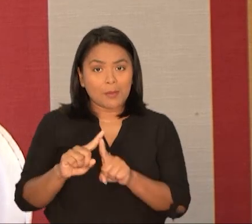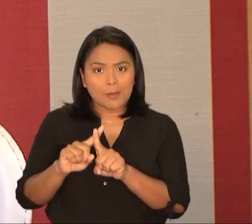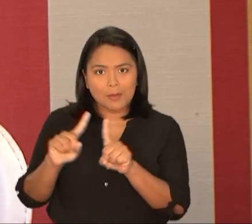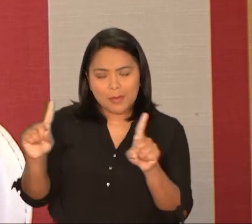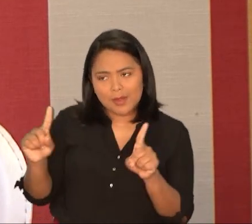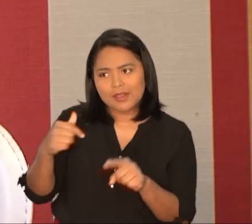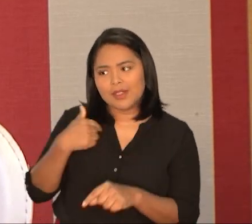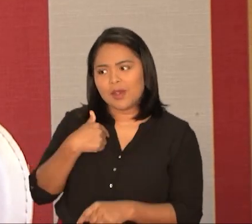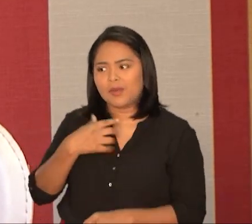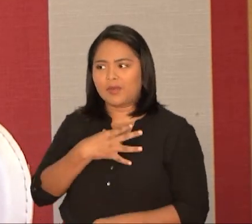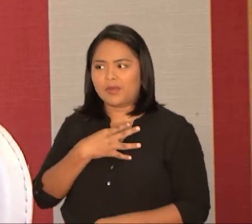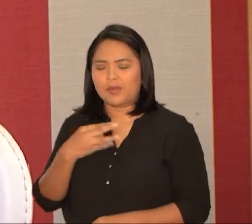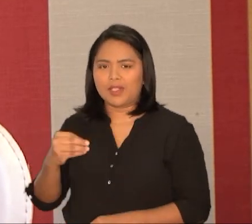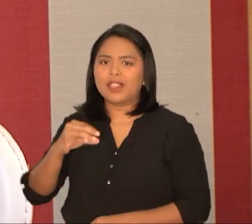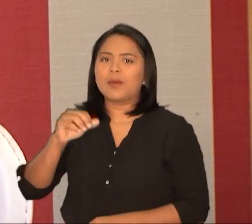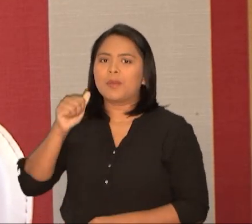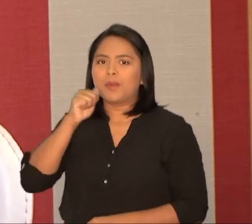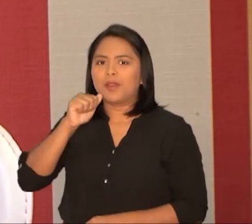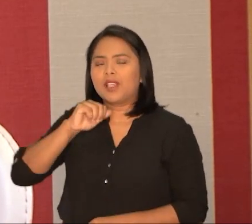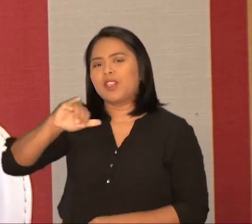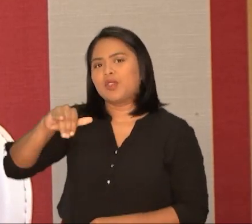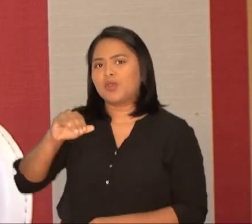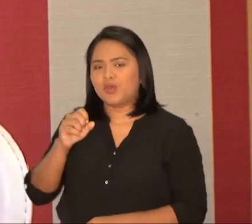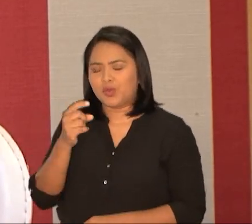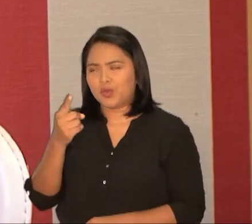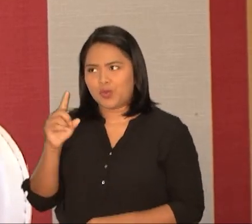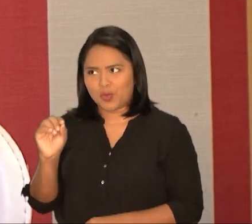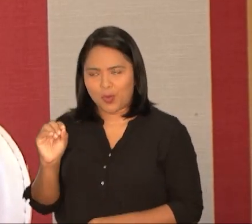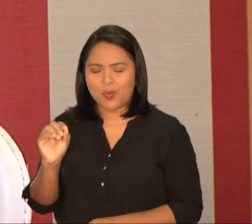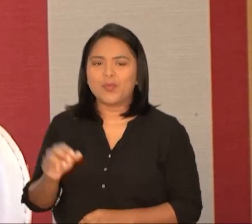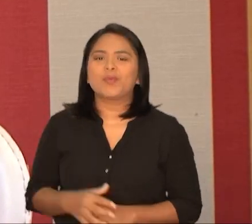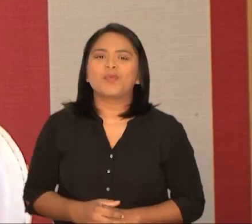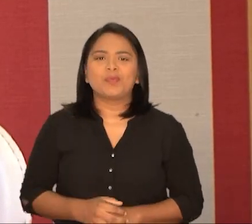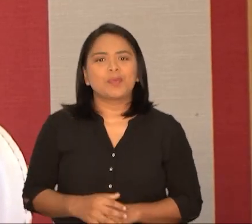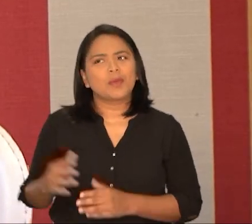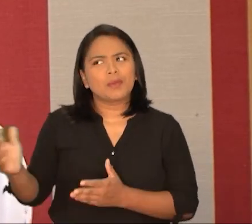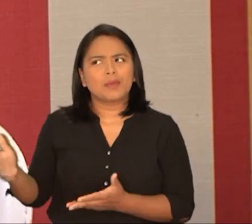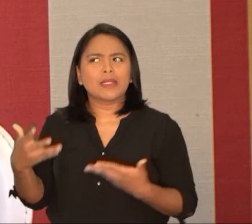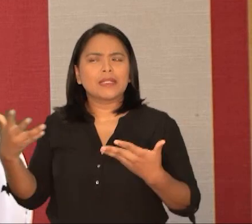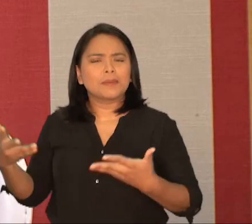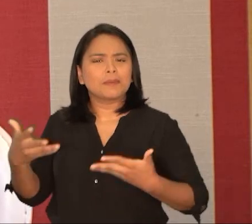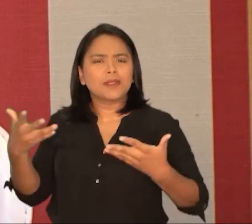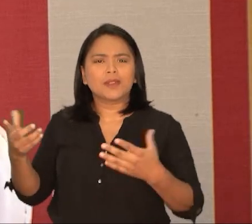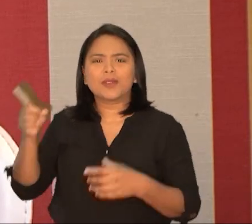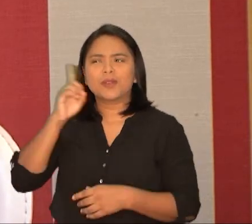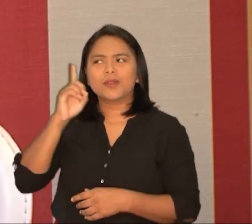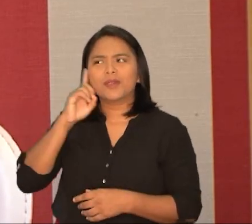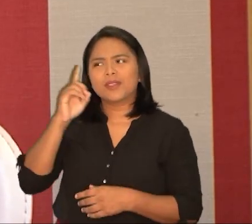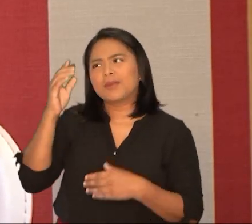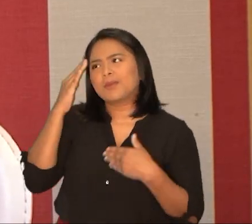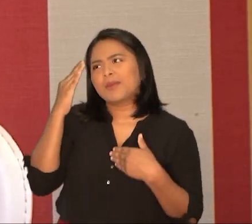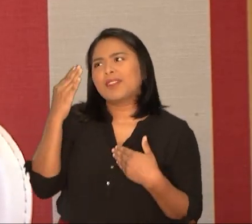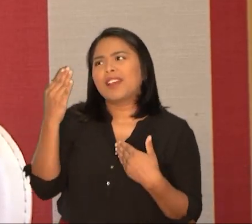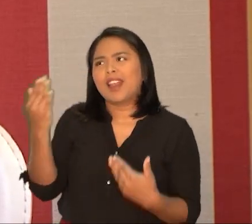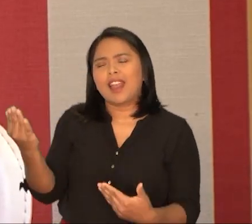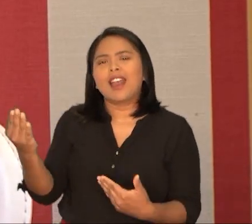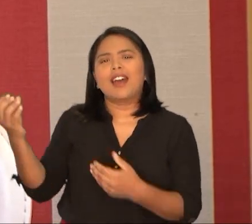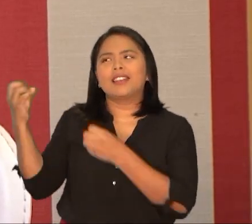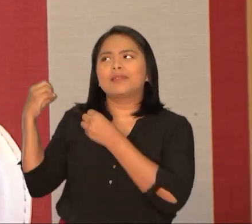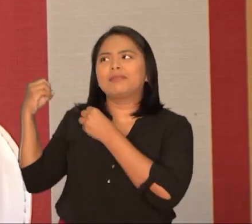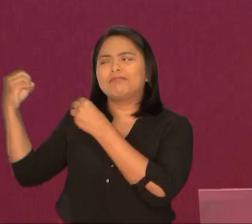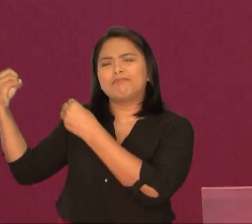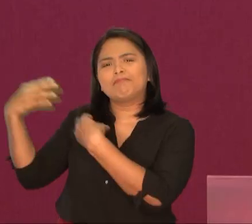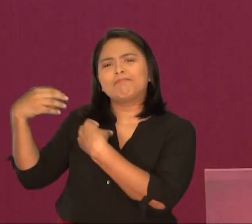ensina e me inspira todos os dias. Inclusive, mãe, um beijo para a senhora. Muito obrigada por todos esses ensinamentos ao longo